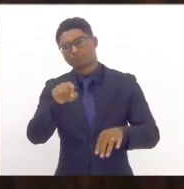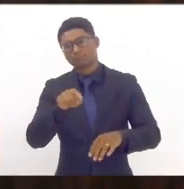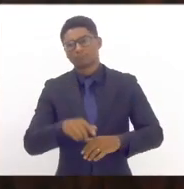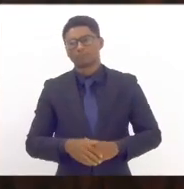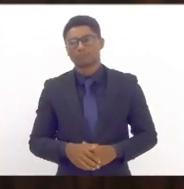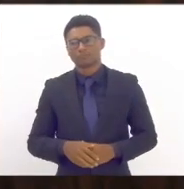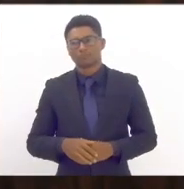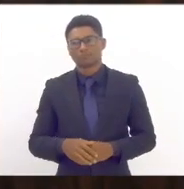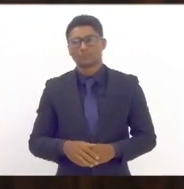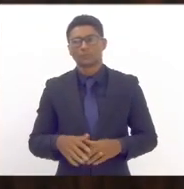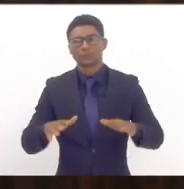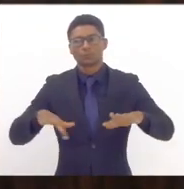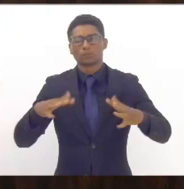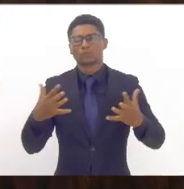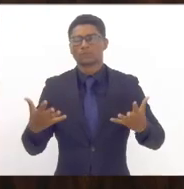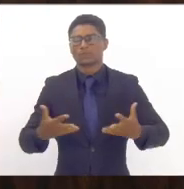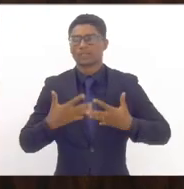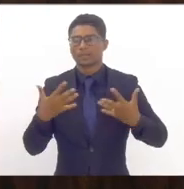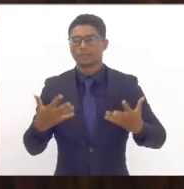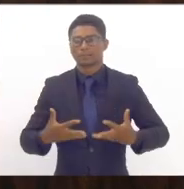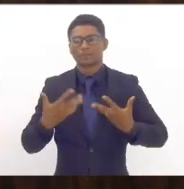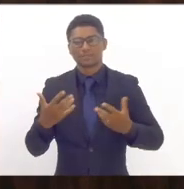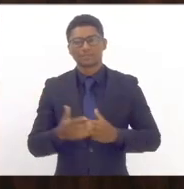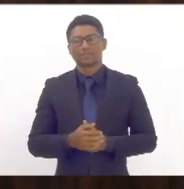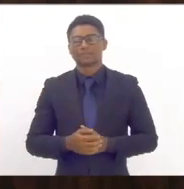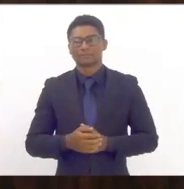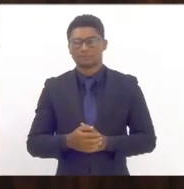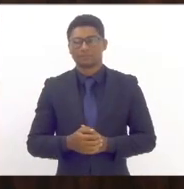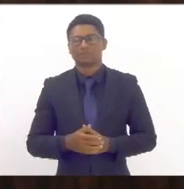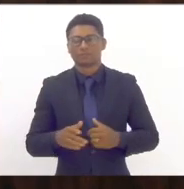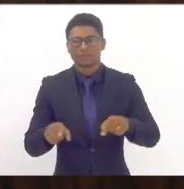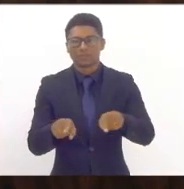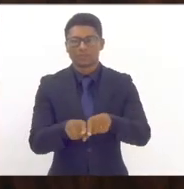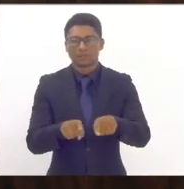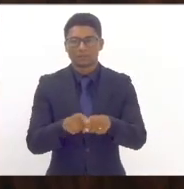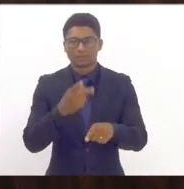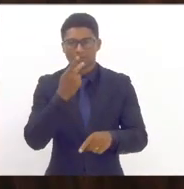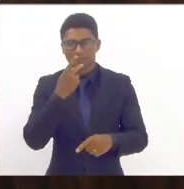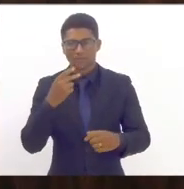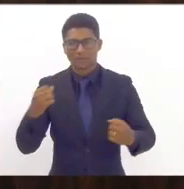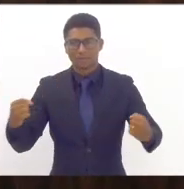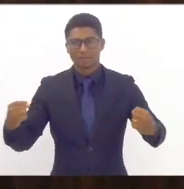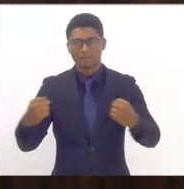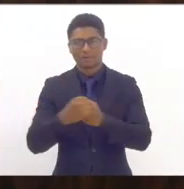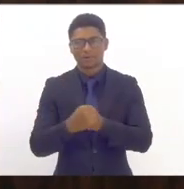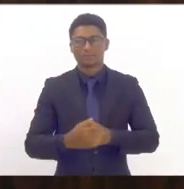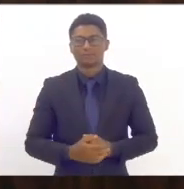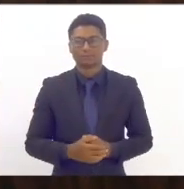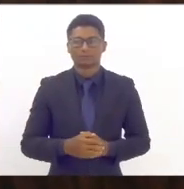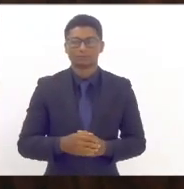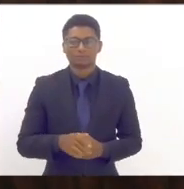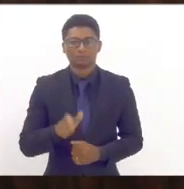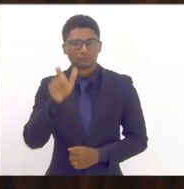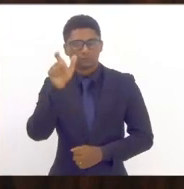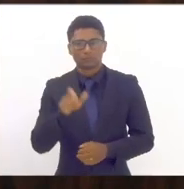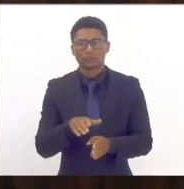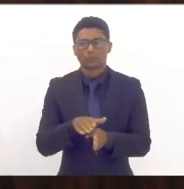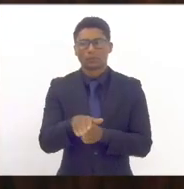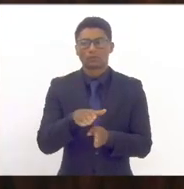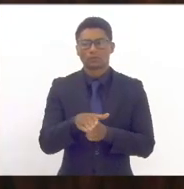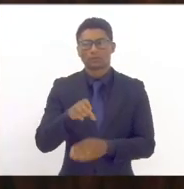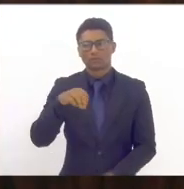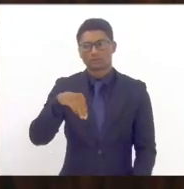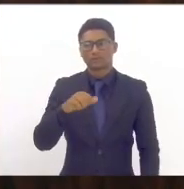que empolga. Então, queria também deixar aqui o meu registro, meu abraço. Conselheiro Márcio Pacheco, que